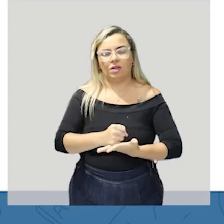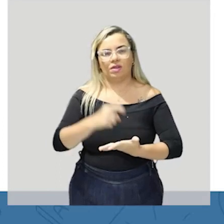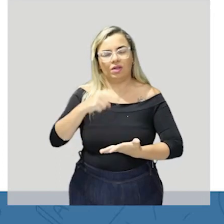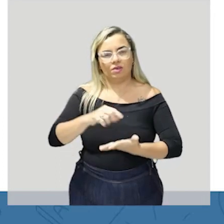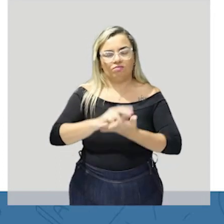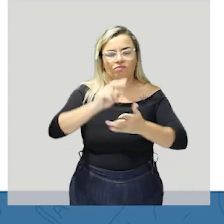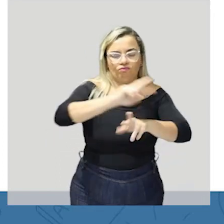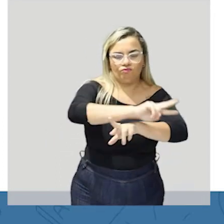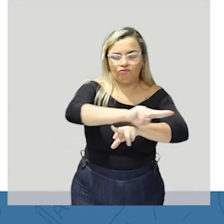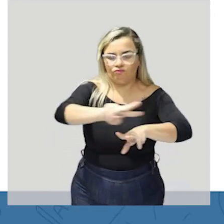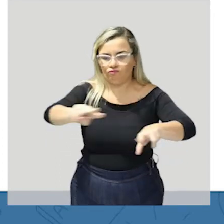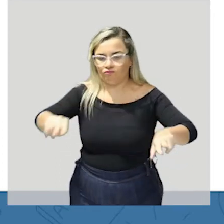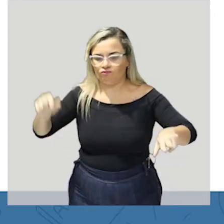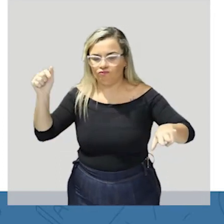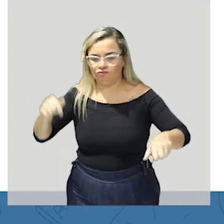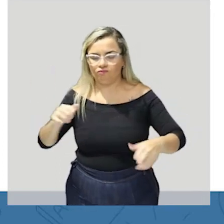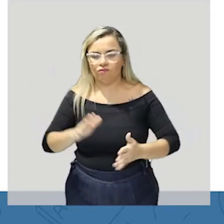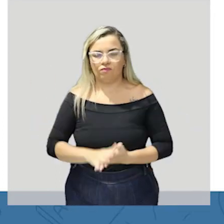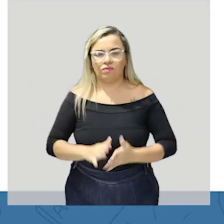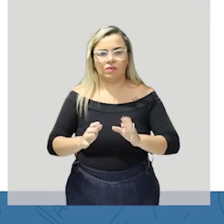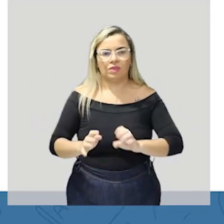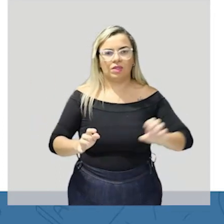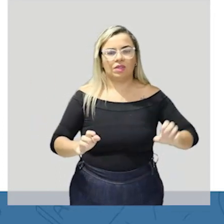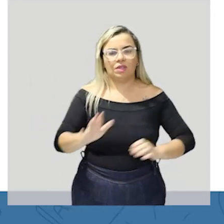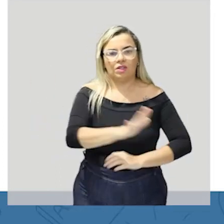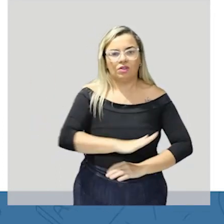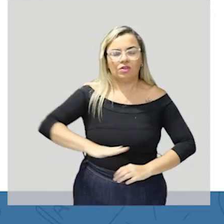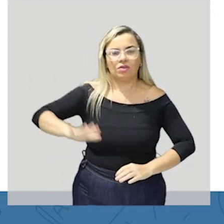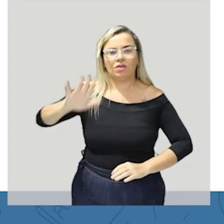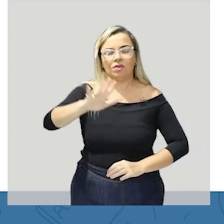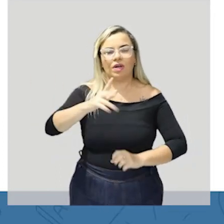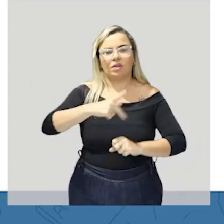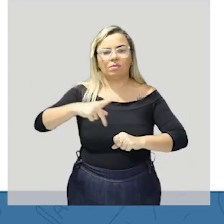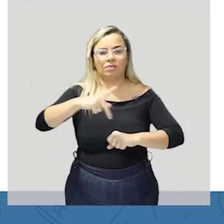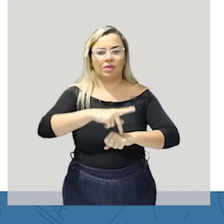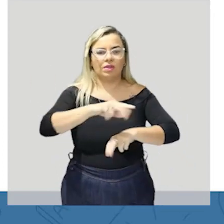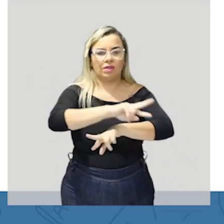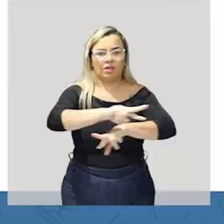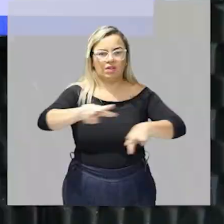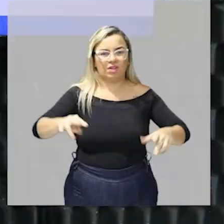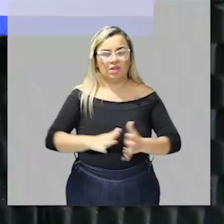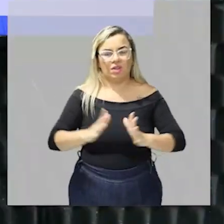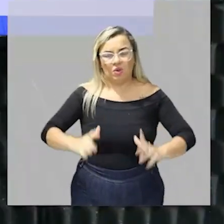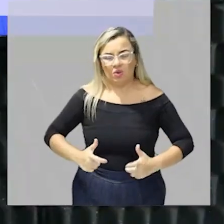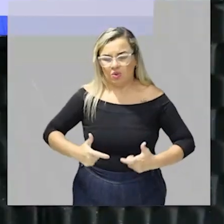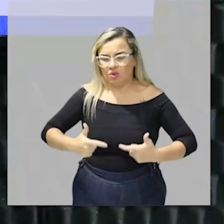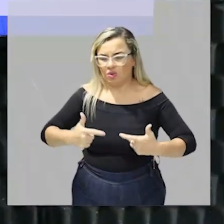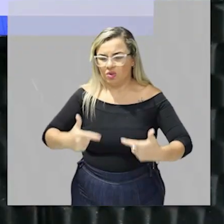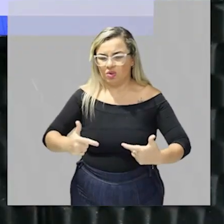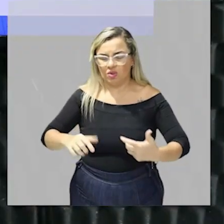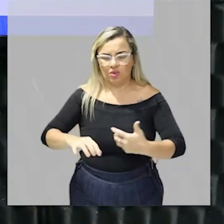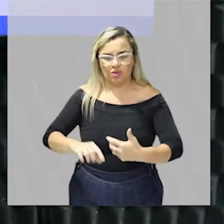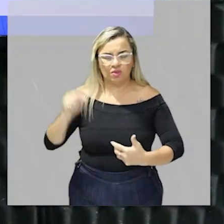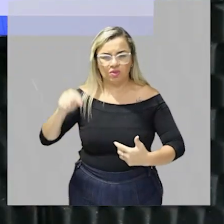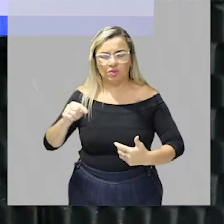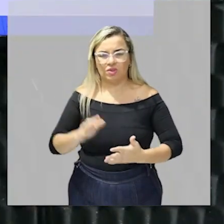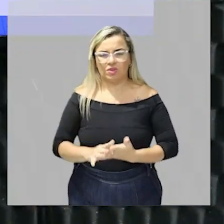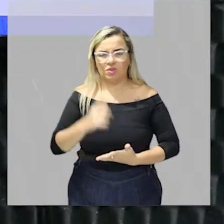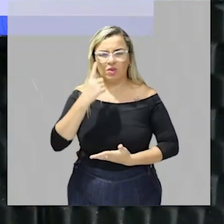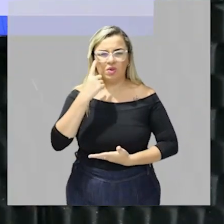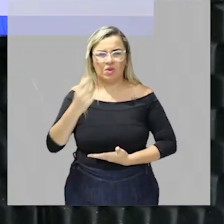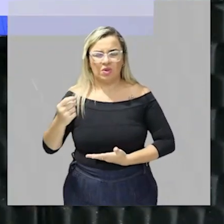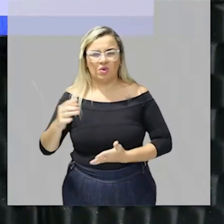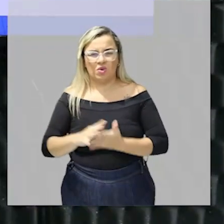de vários setores das esquerdas internacionais para lutar contra os interesses de um